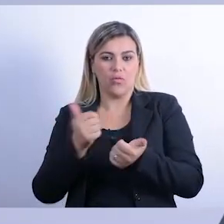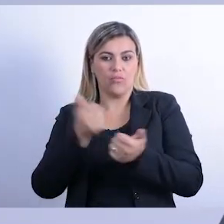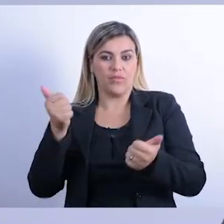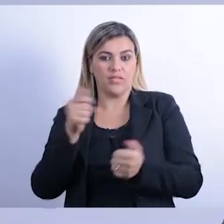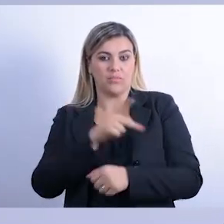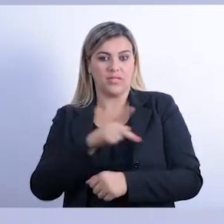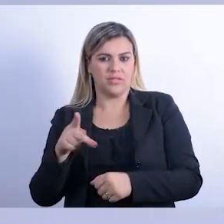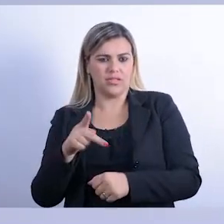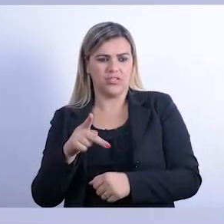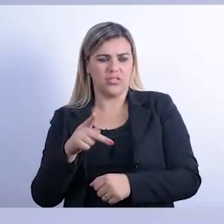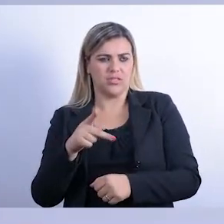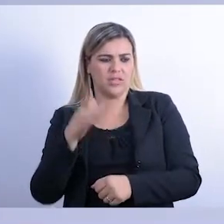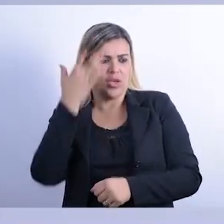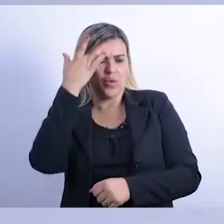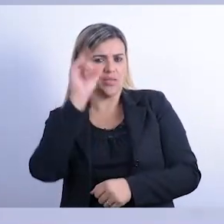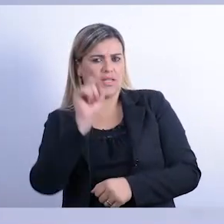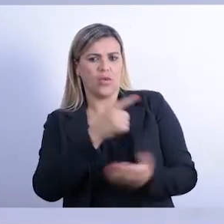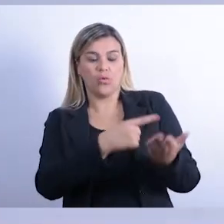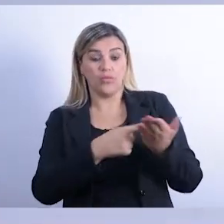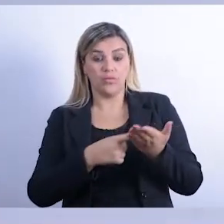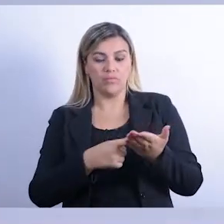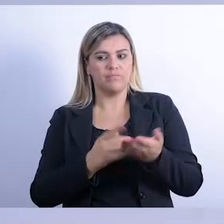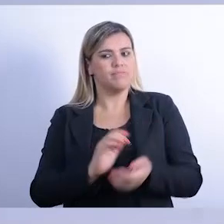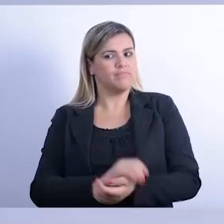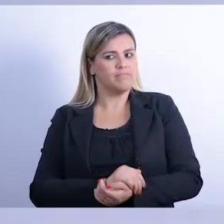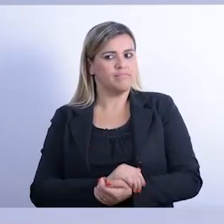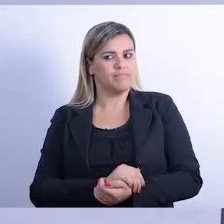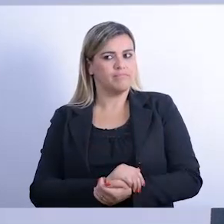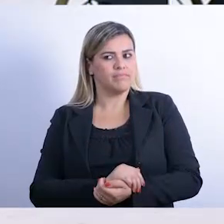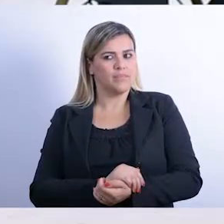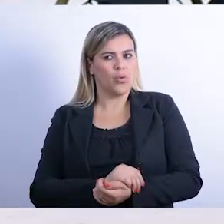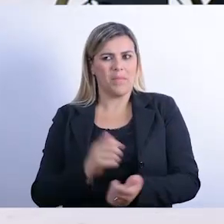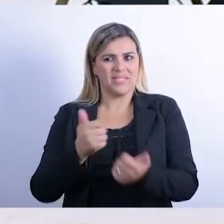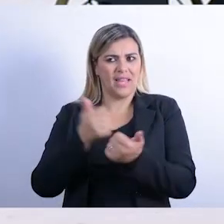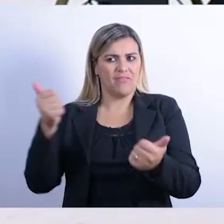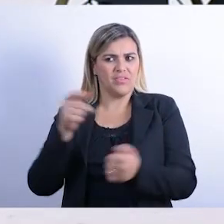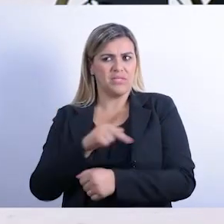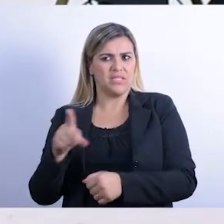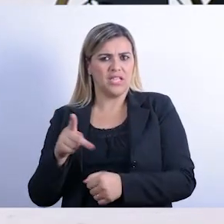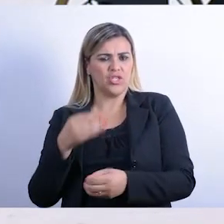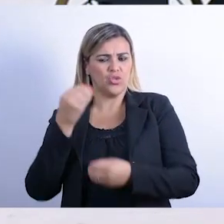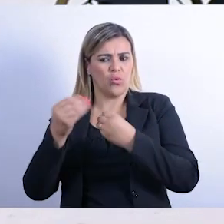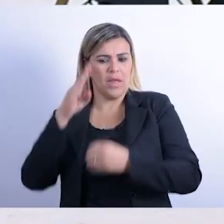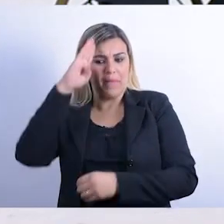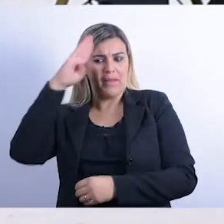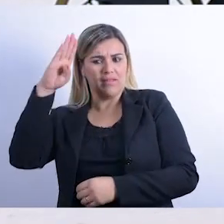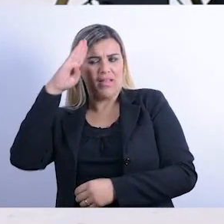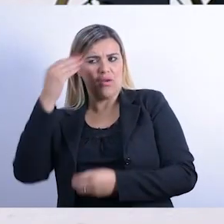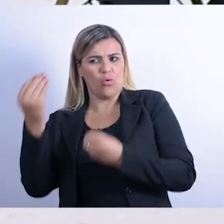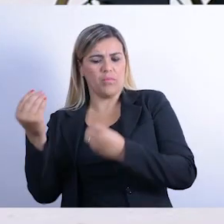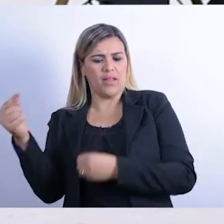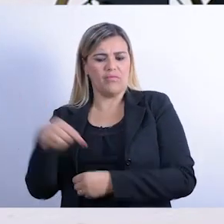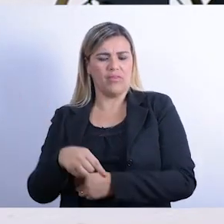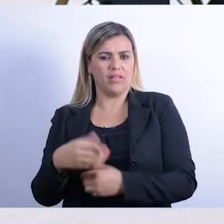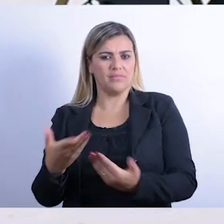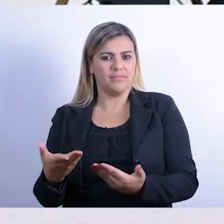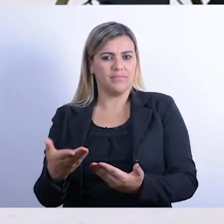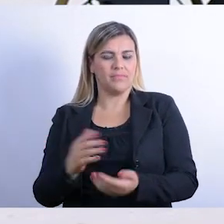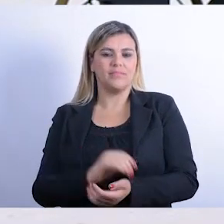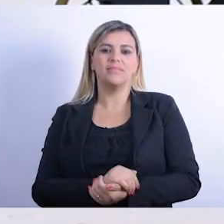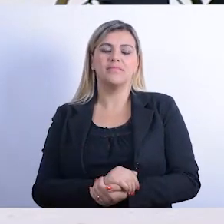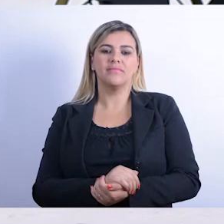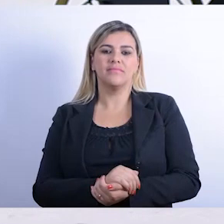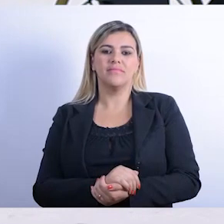o Rademacher, não sei quem, não lembro, você lembra? Não. Ah, mas você é vice-presidente da República, mas é militar, como é que vai? Aí ficou